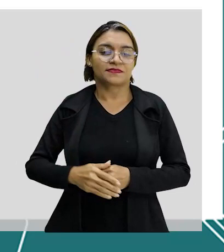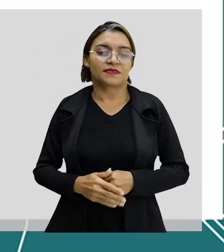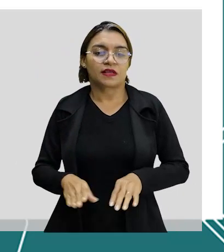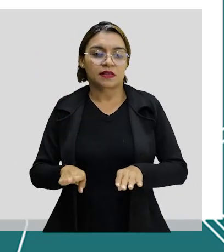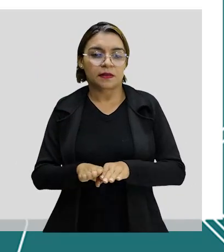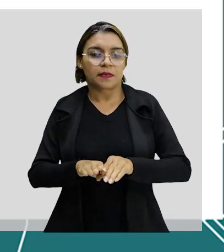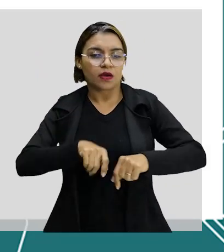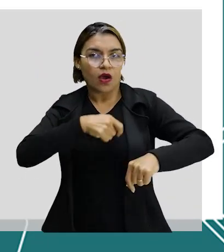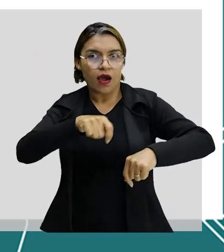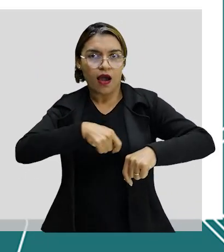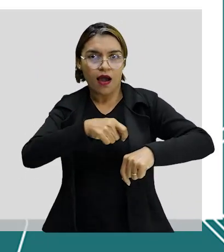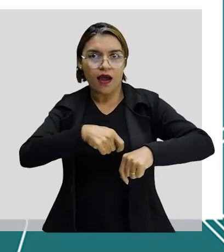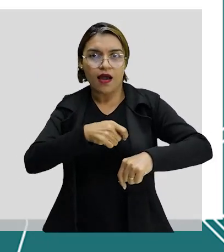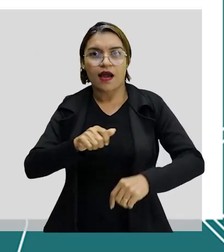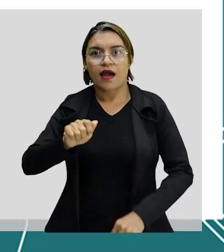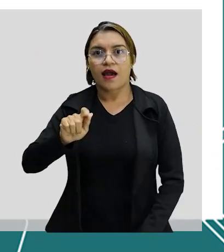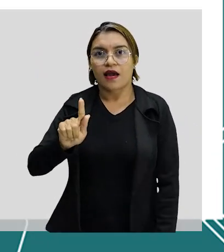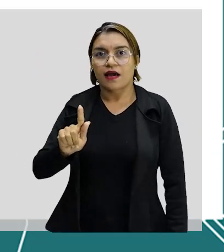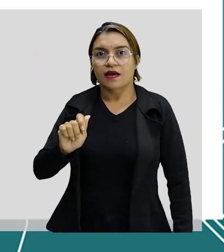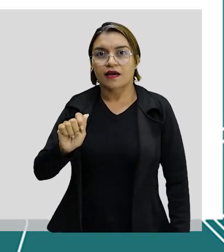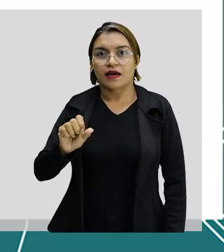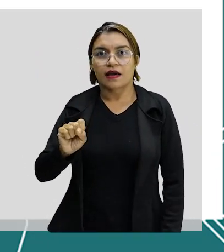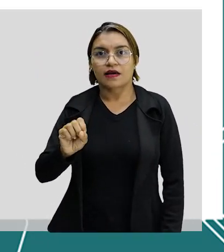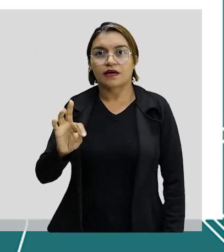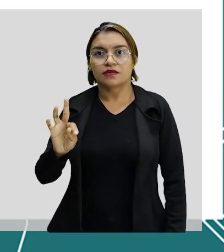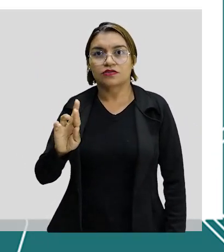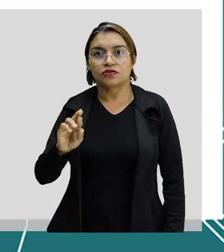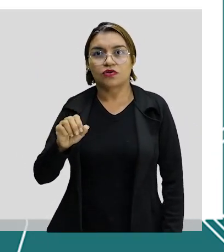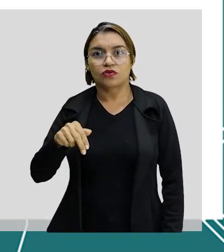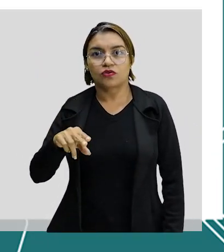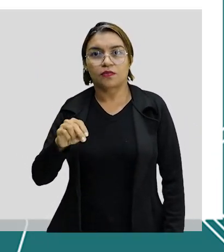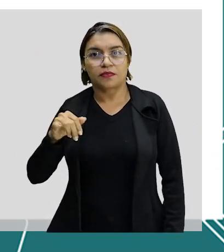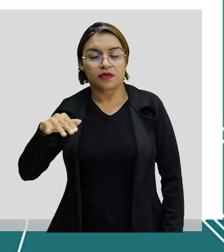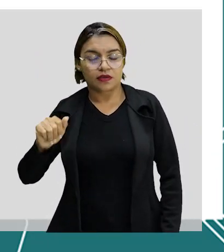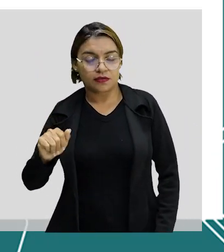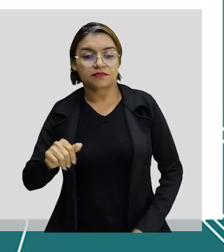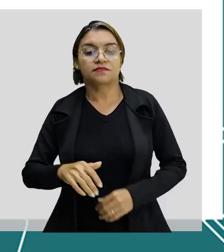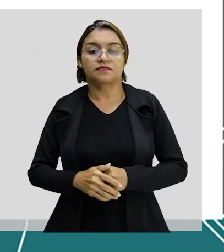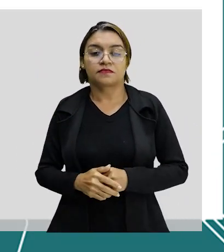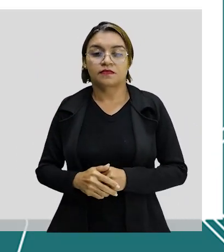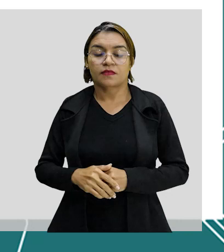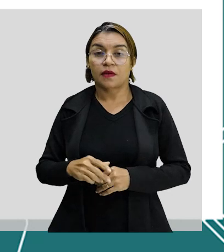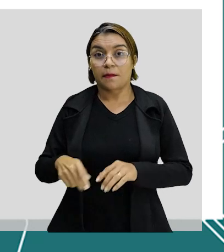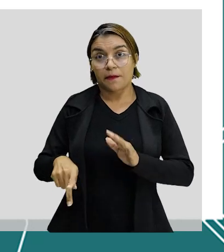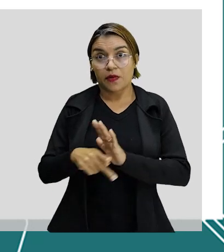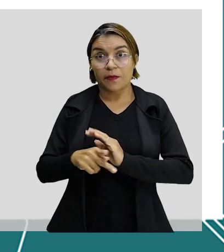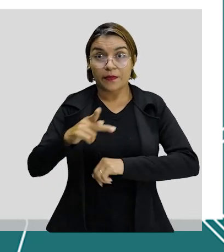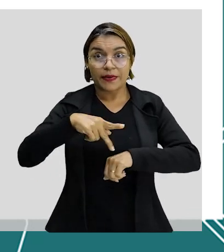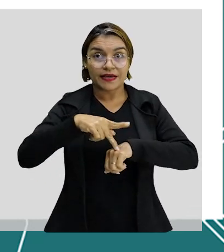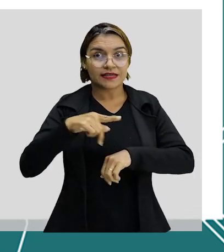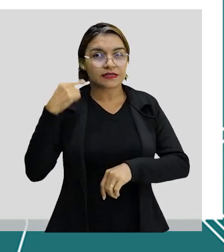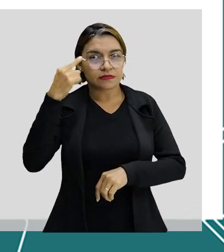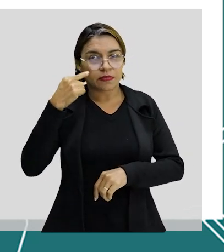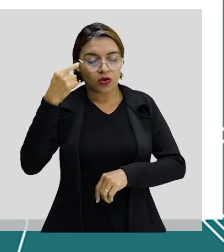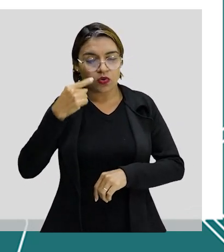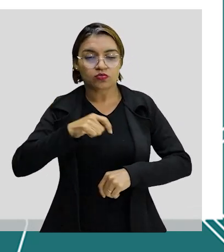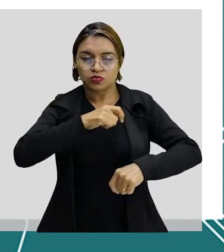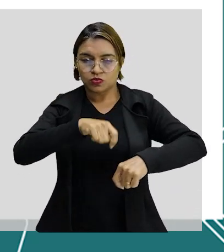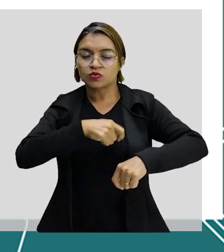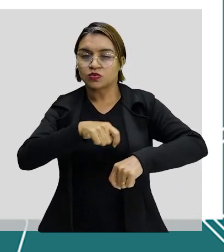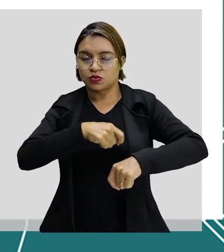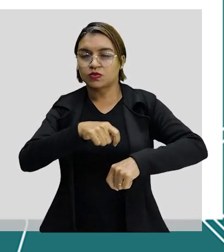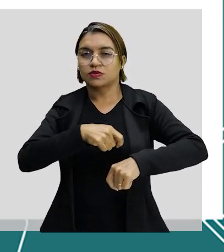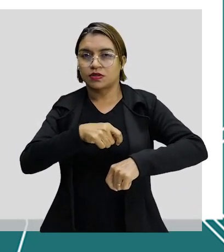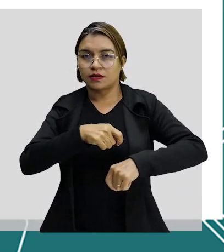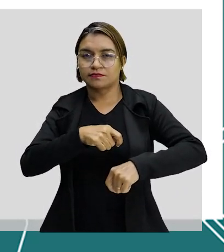de gastronomia, exatamente, gastronomia, a gastronomia espanhola, tá? A culinária espanhola, a